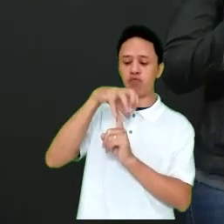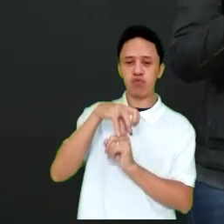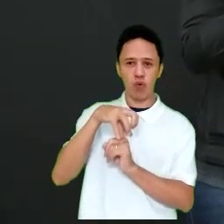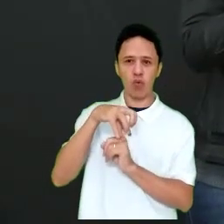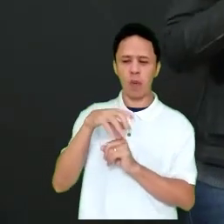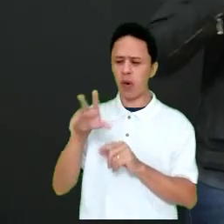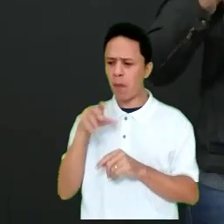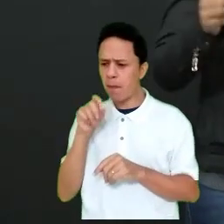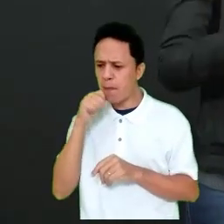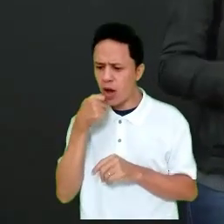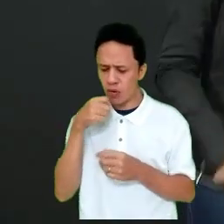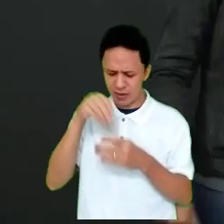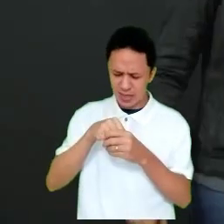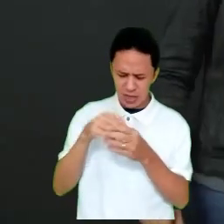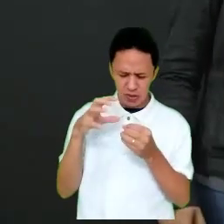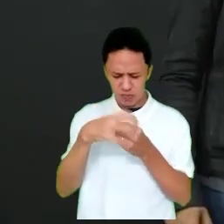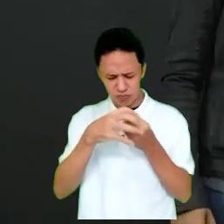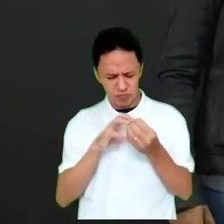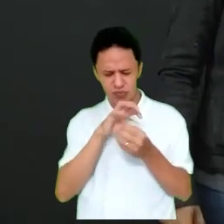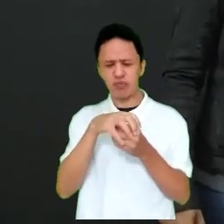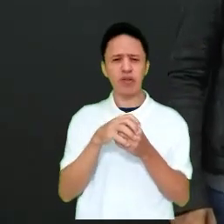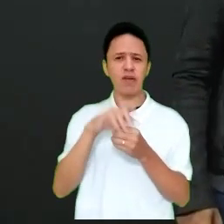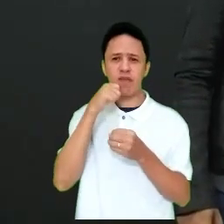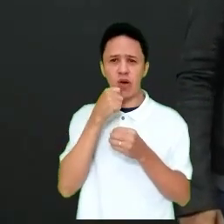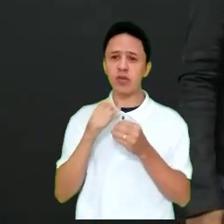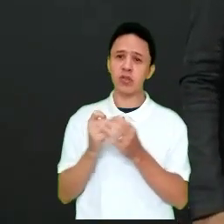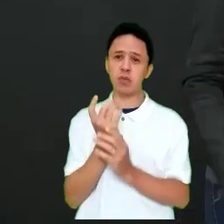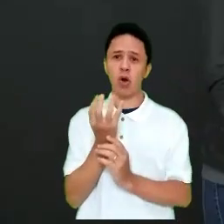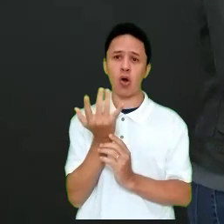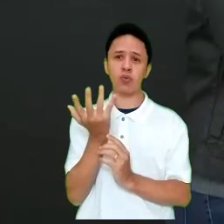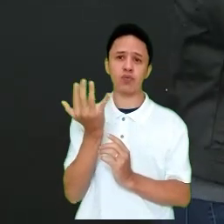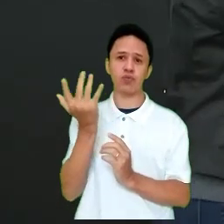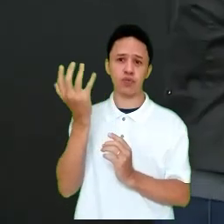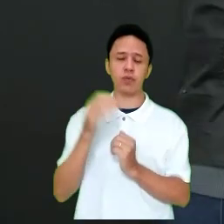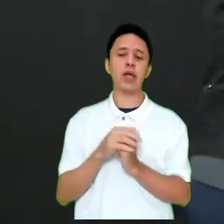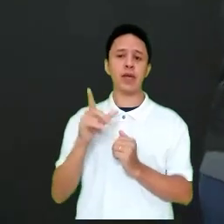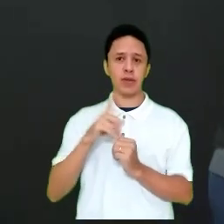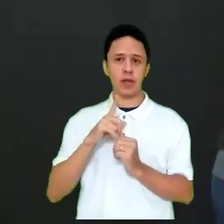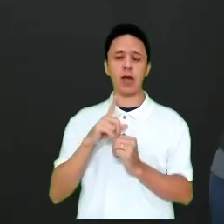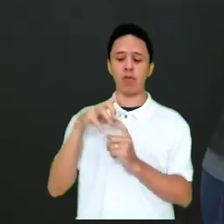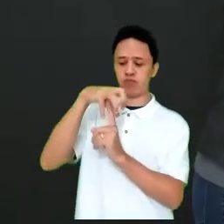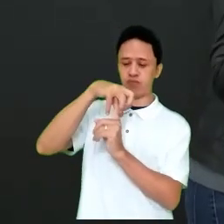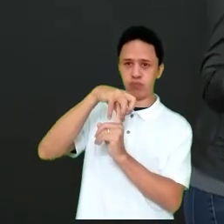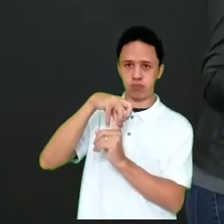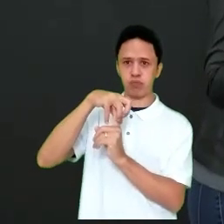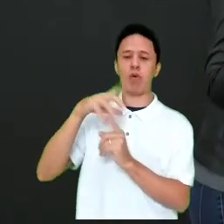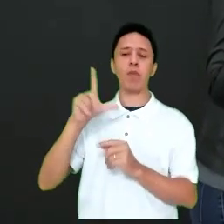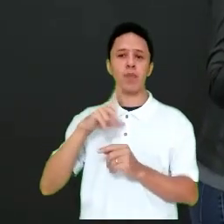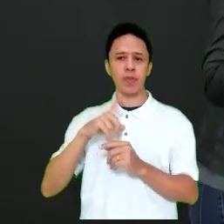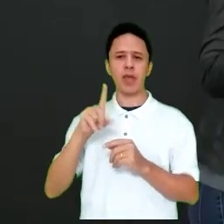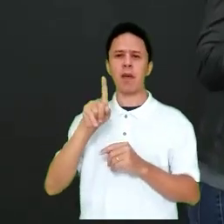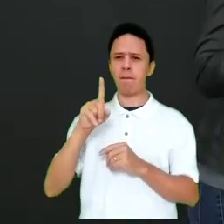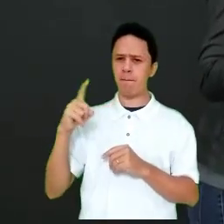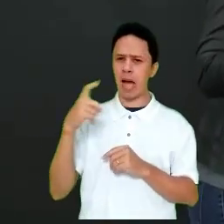aquele pãozinho, tá cheio de fungo, aí você fala, gente, que isso? Ele liberou esporos. Eu tenho aqui a estrutura de um fungo, tem bactéria que